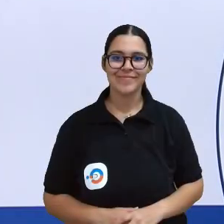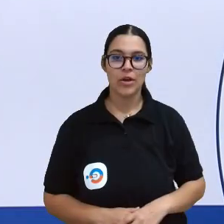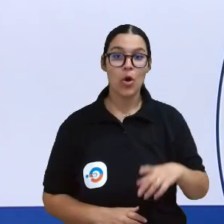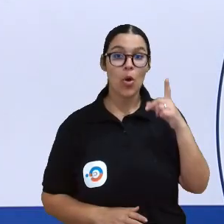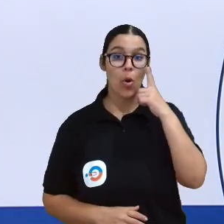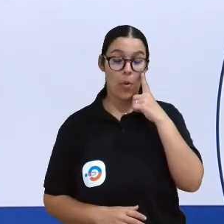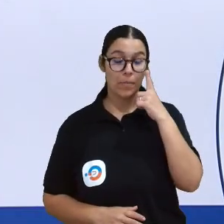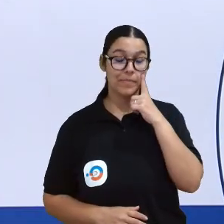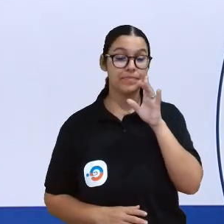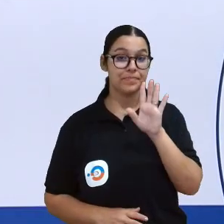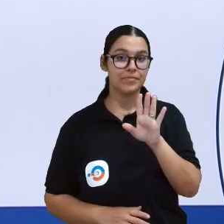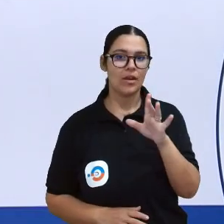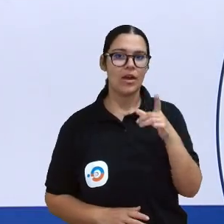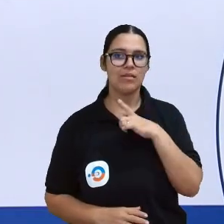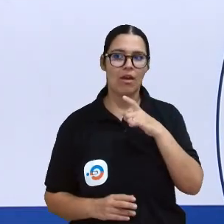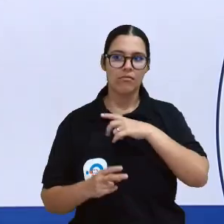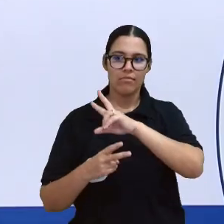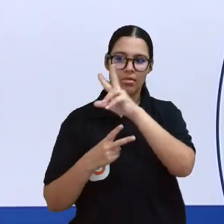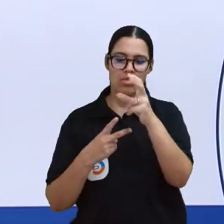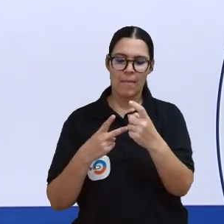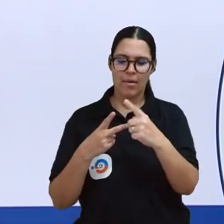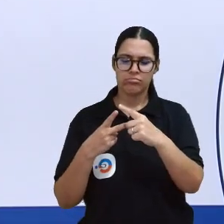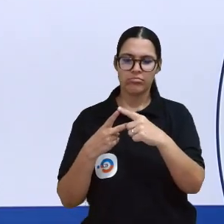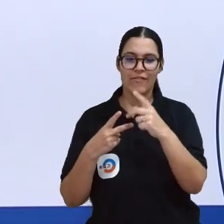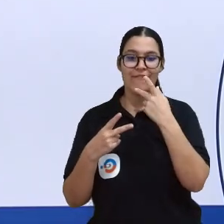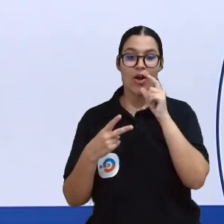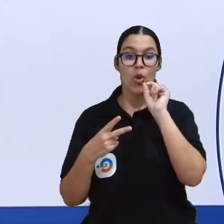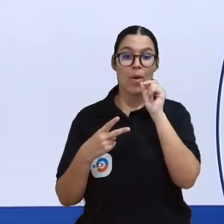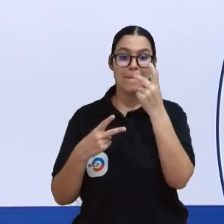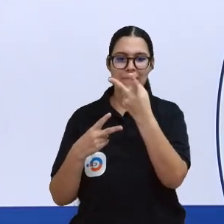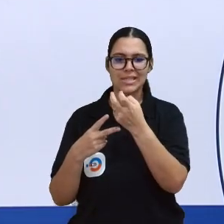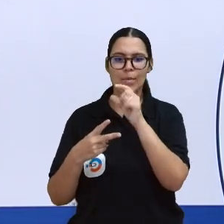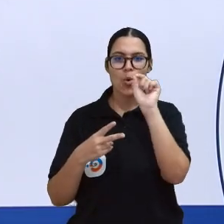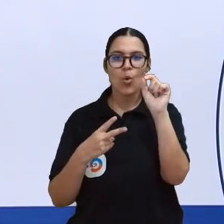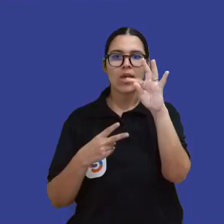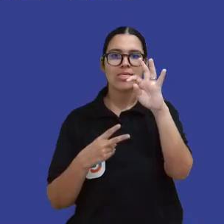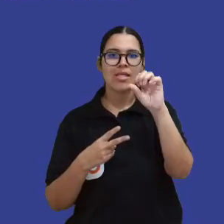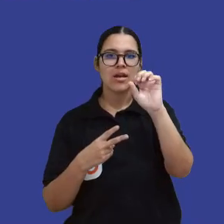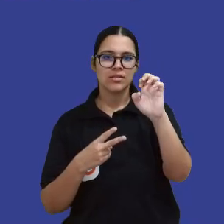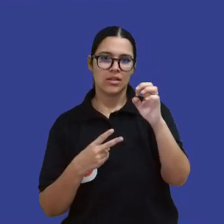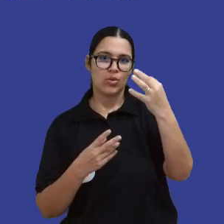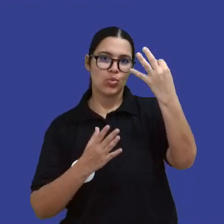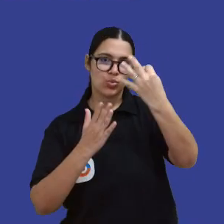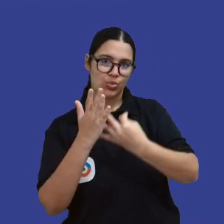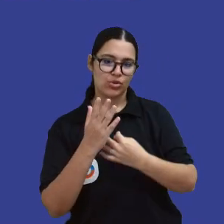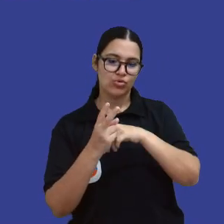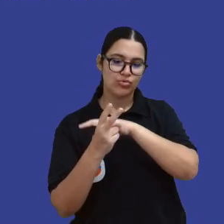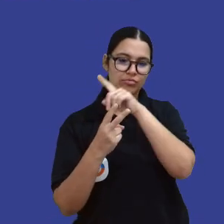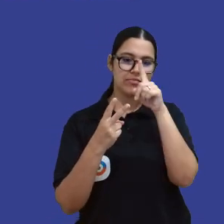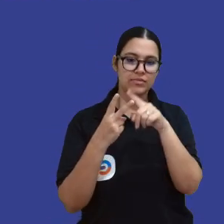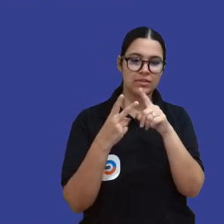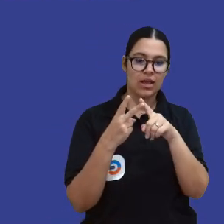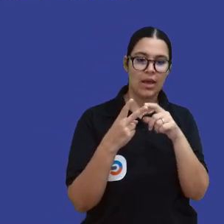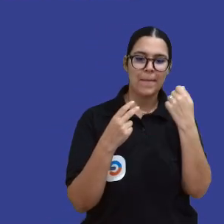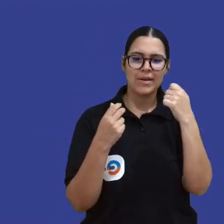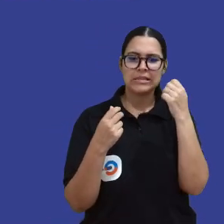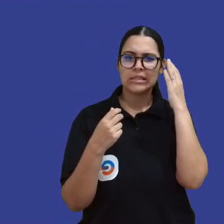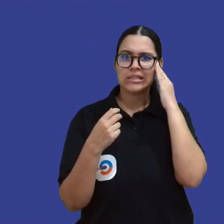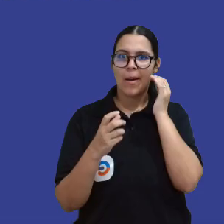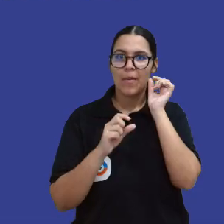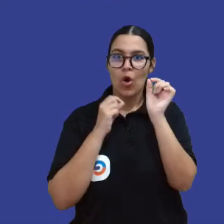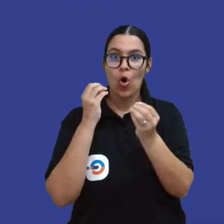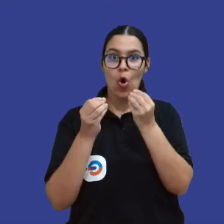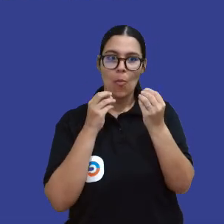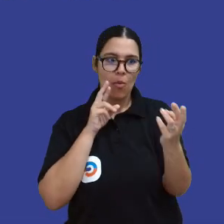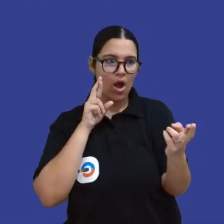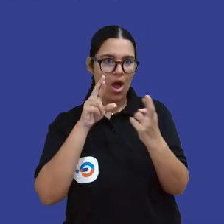Vejam só, um descritor diz assim, identificar a tese de um texto. E o outro diz, estabelecer